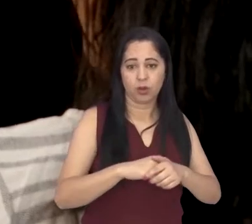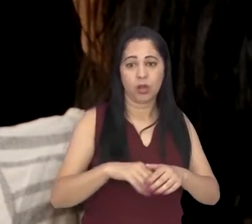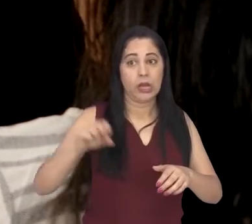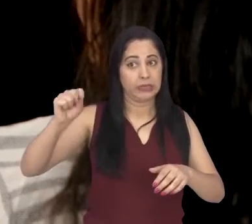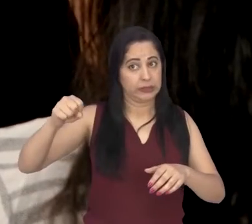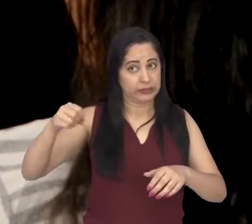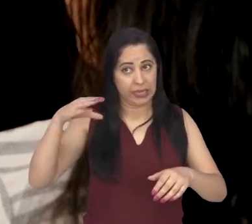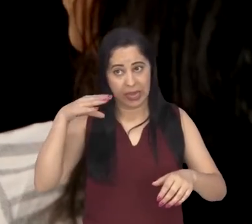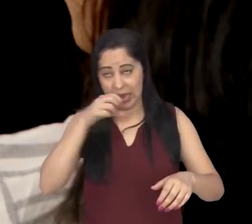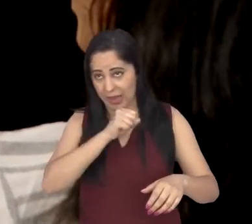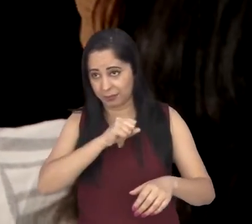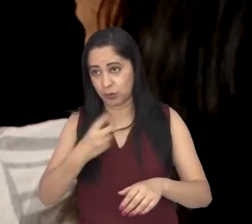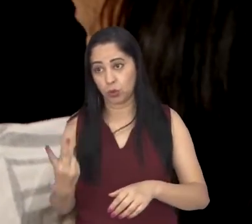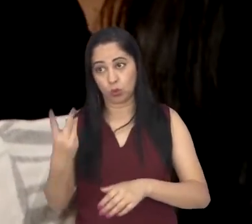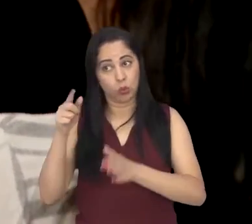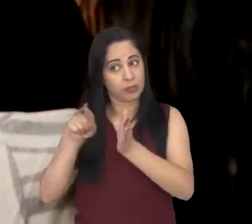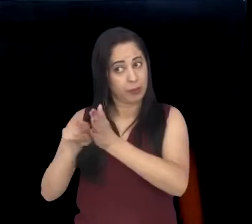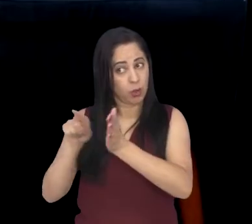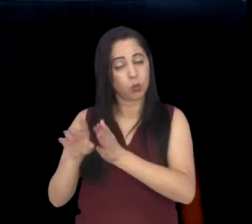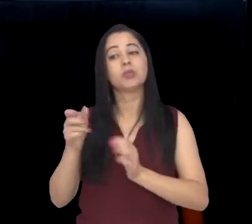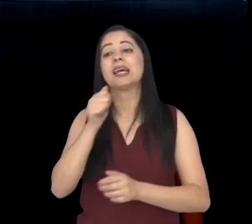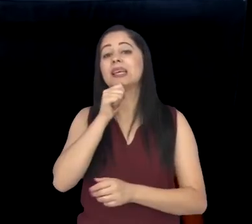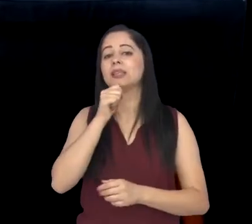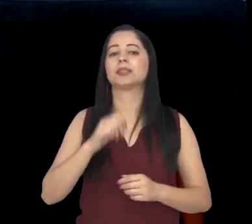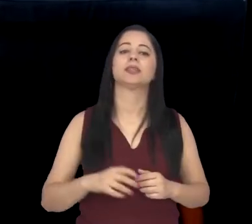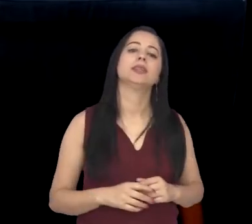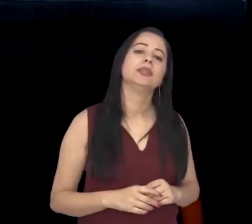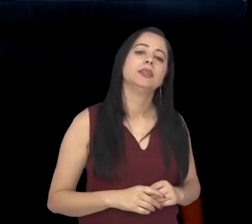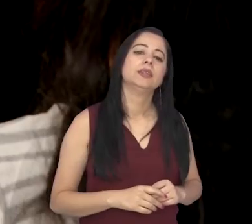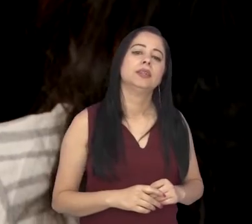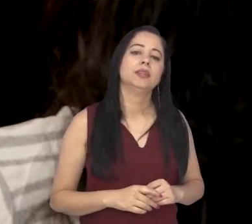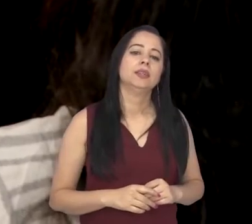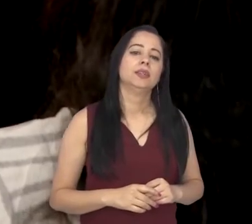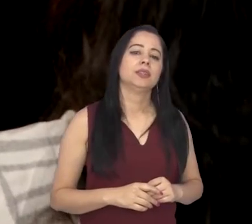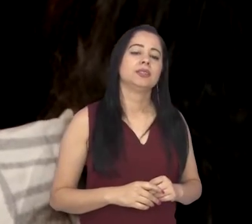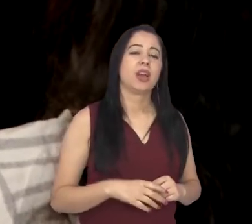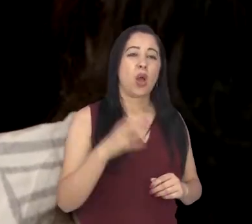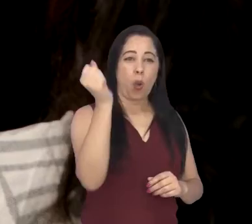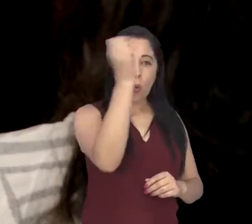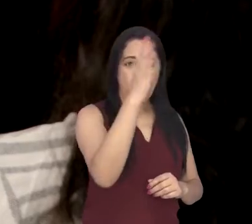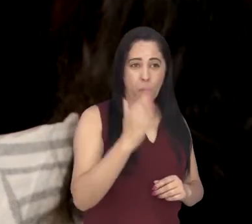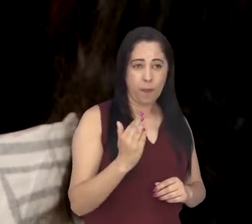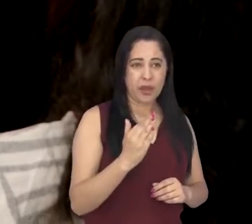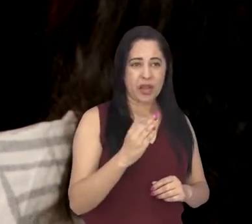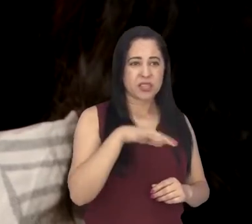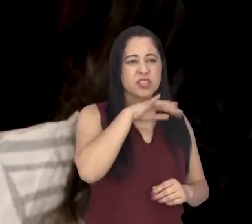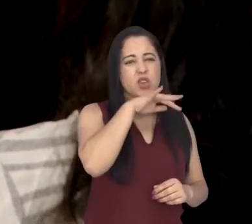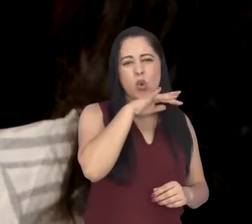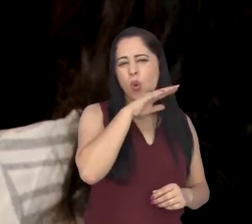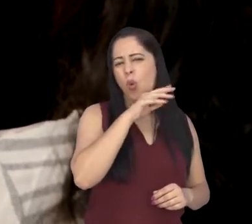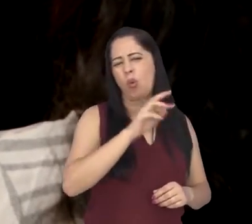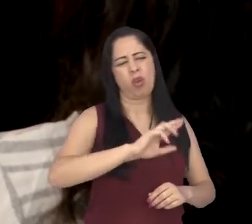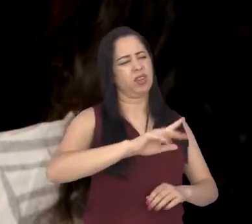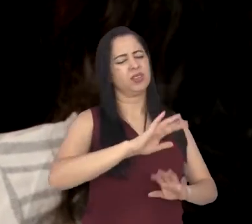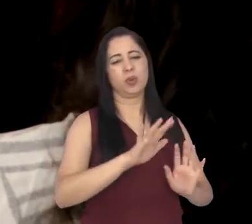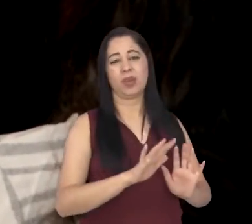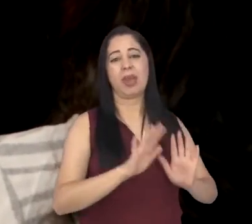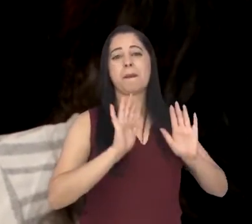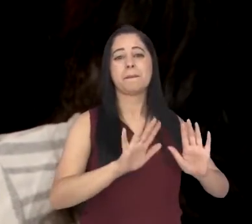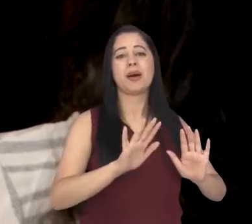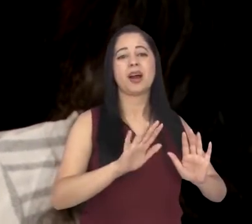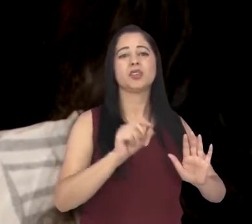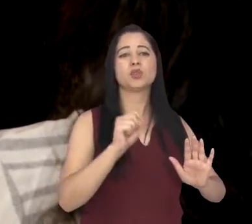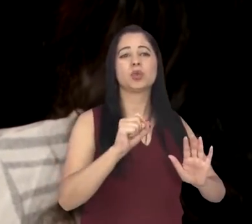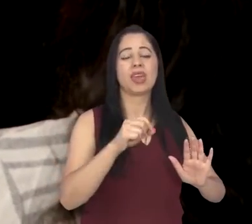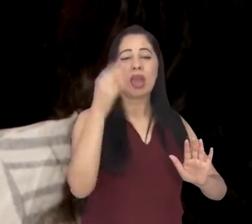do Mundo. Vai, porque eu tenho umas duas perguntas antes de a gente na verdade, o Brasil não jogou mal, não fez uma boa Copa,